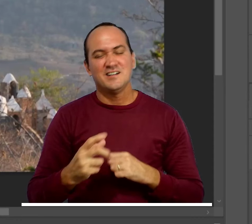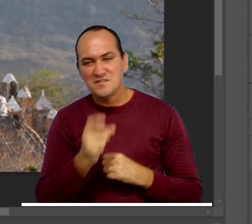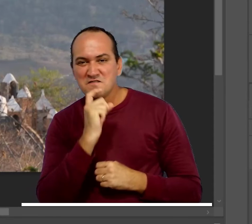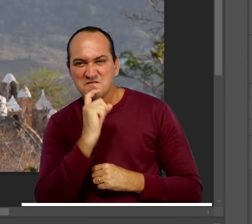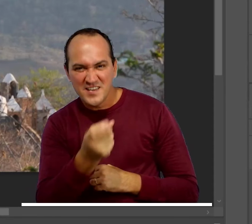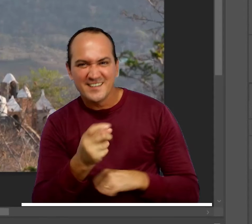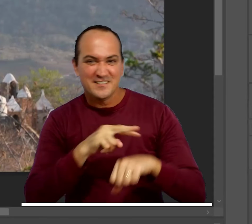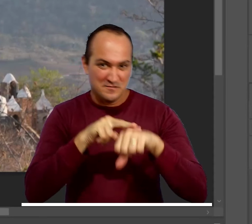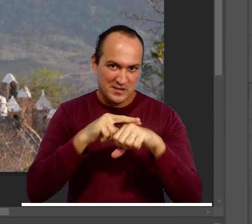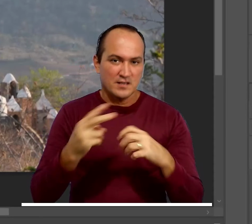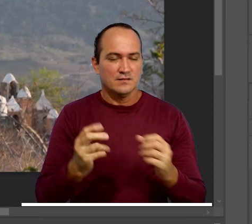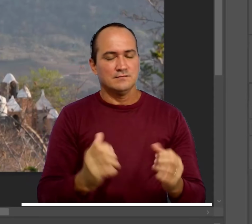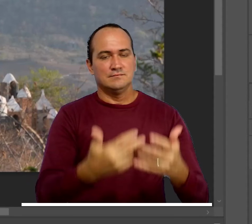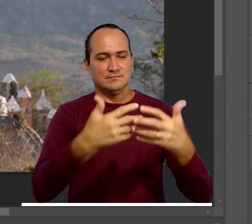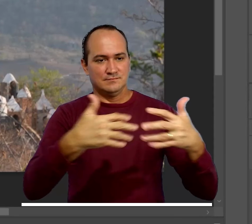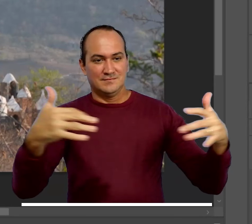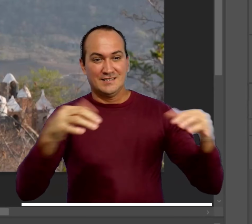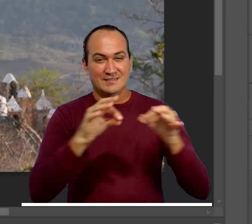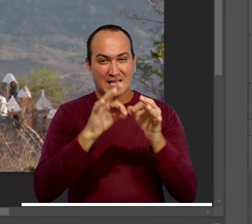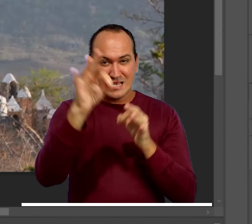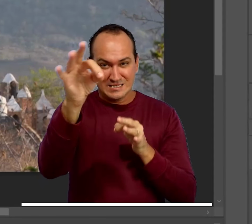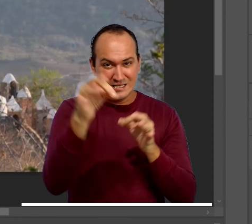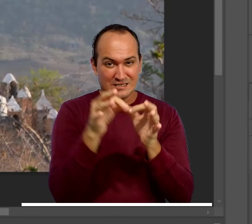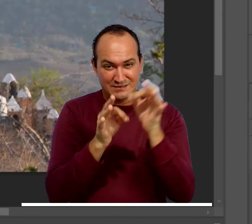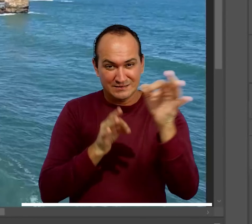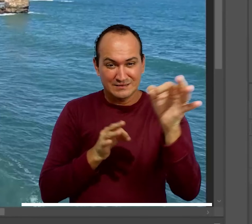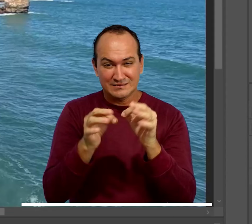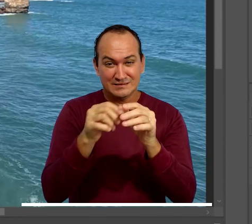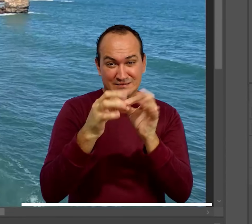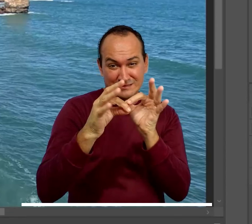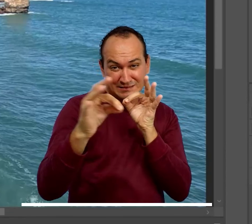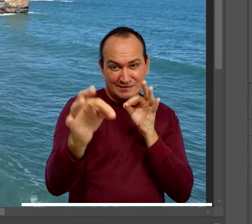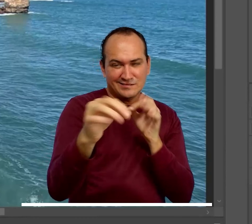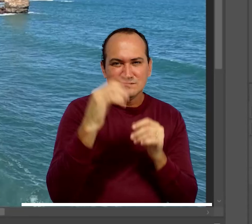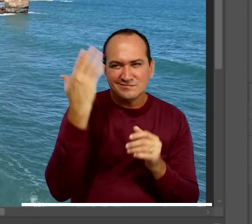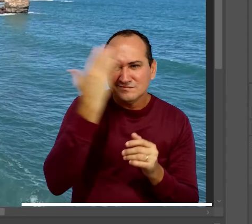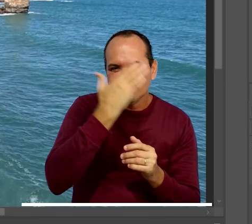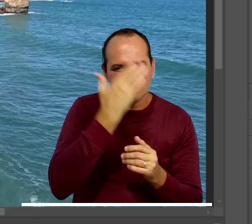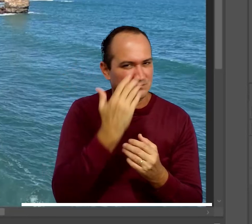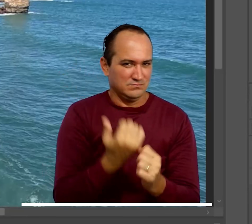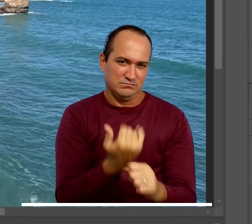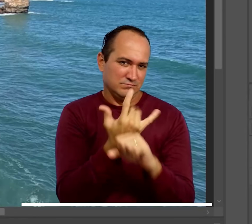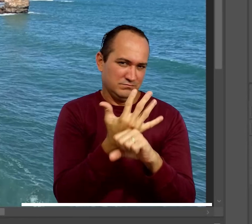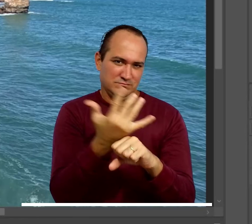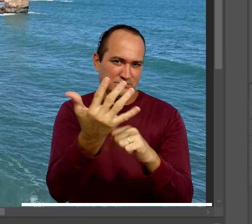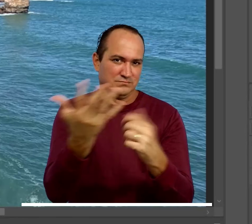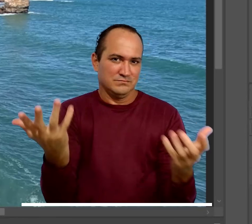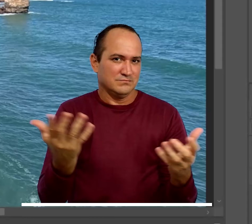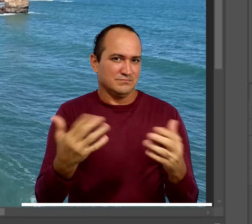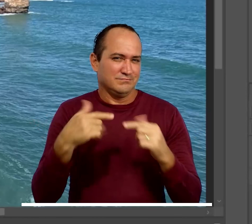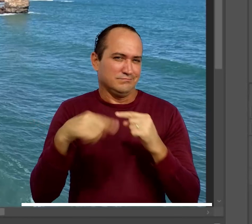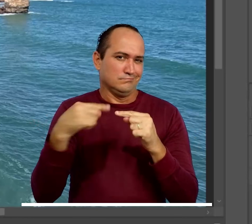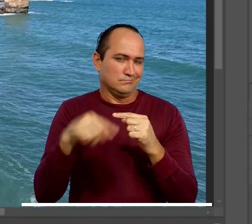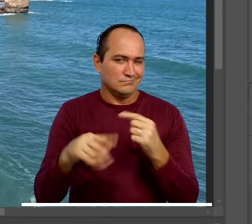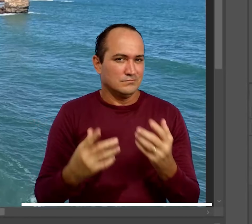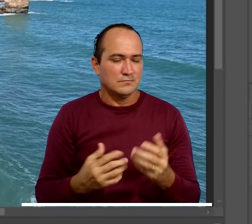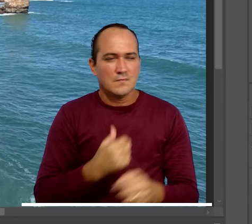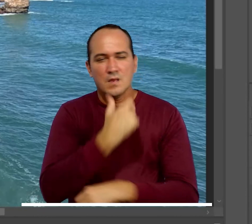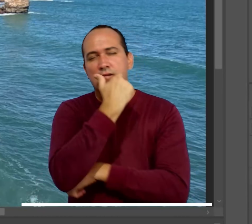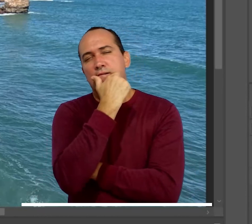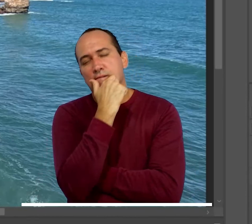plano. E aí naquela escala que a gente está visualizando aqui, ó, assim não daria para ver uma planta desse tamanho, né? Ela ficaria bem